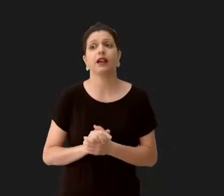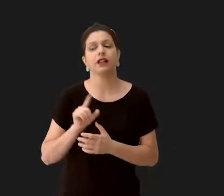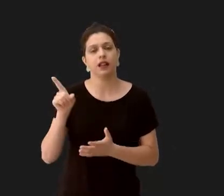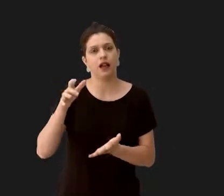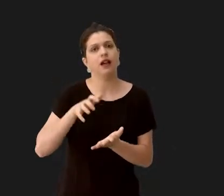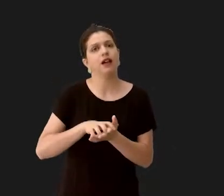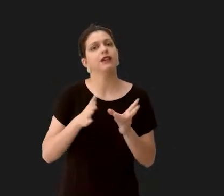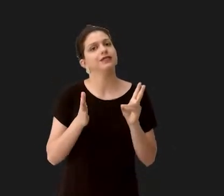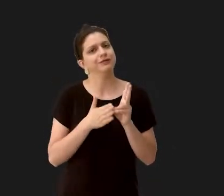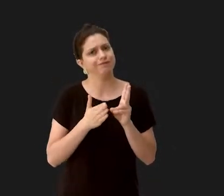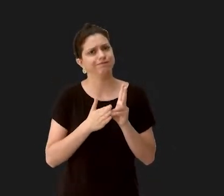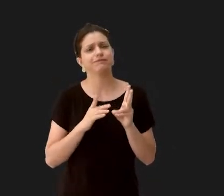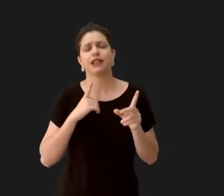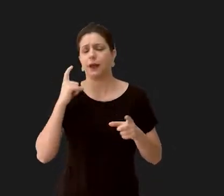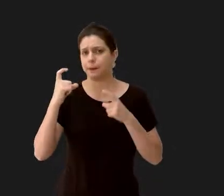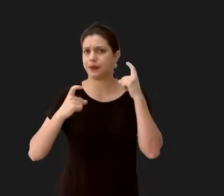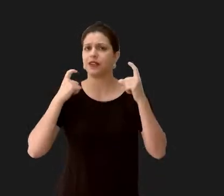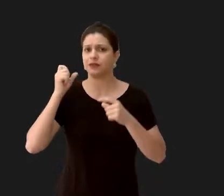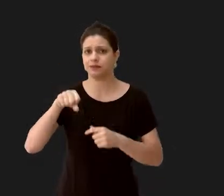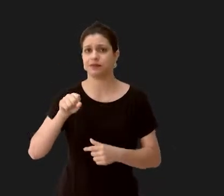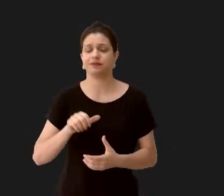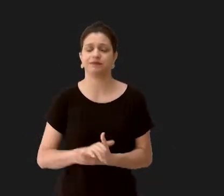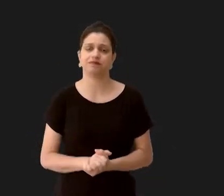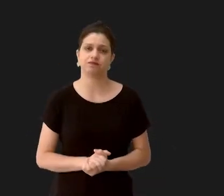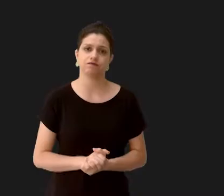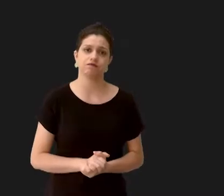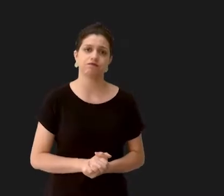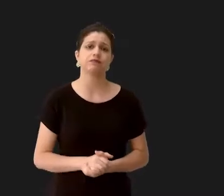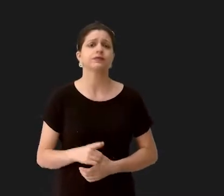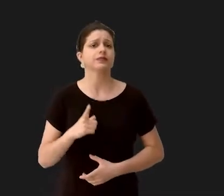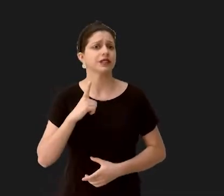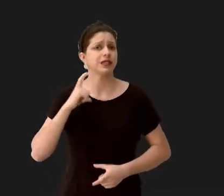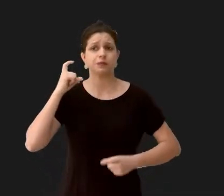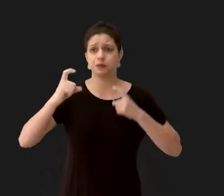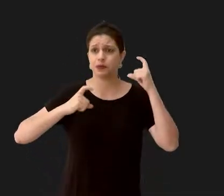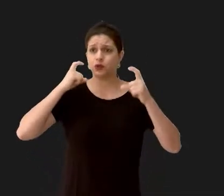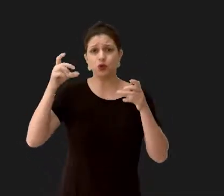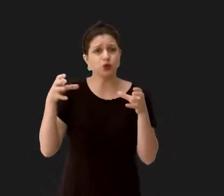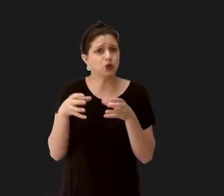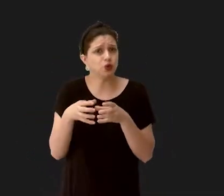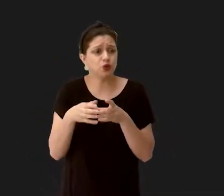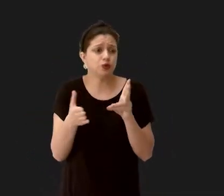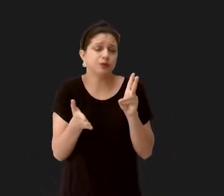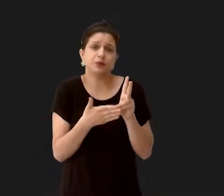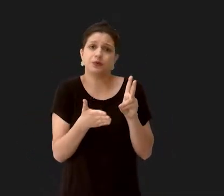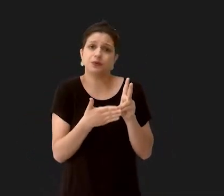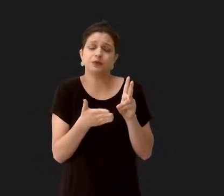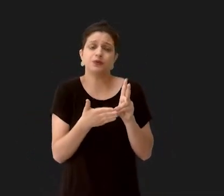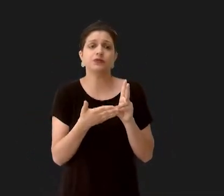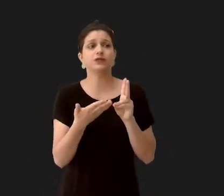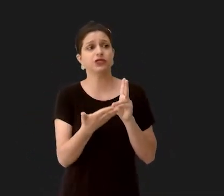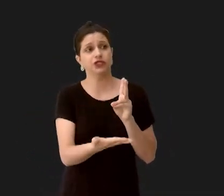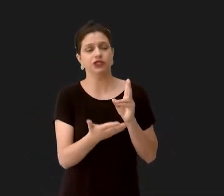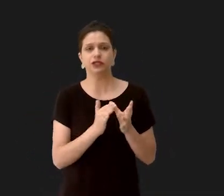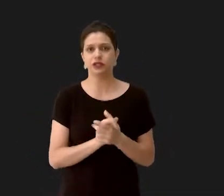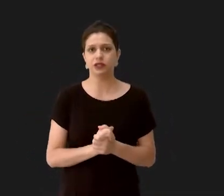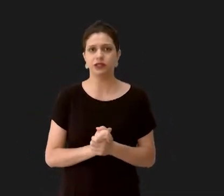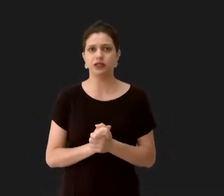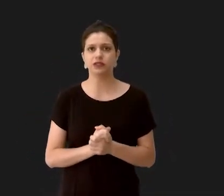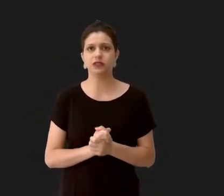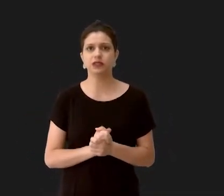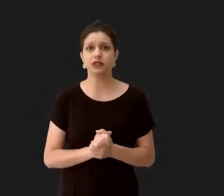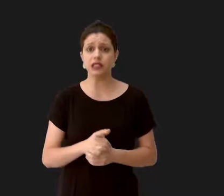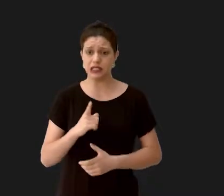Covid-19 no estado e na aldeia indígena, o que me preocupa. Quero colocar essa preocupação das comunidades